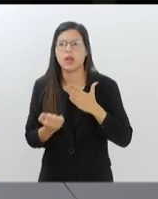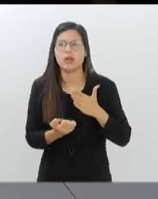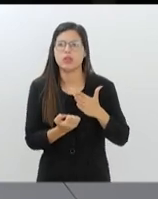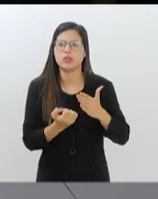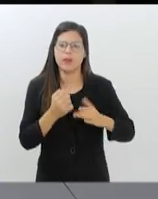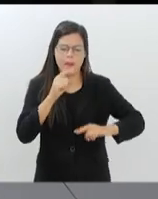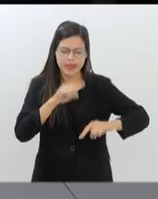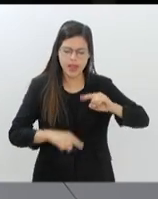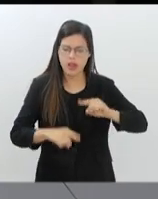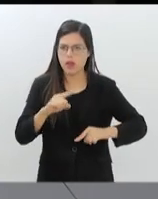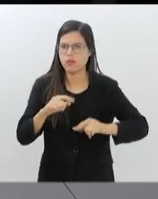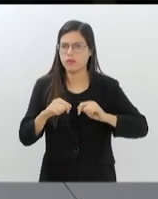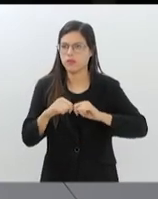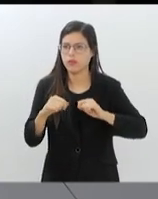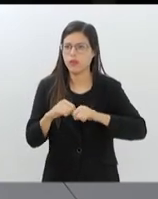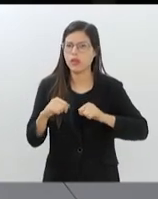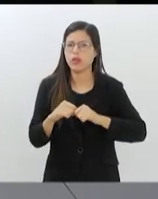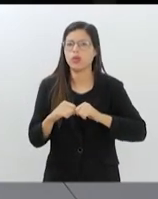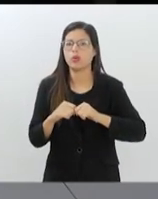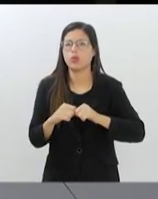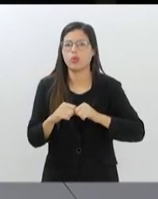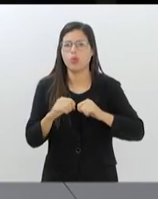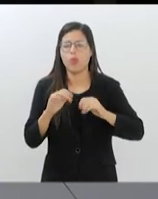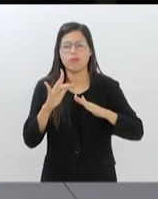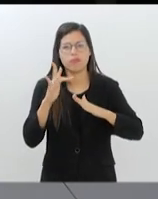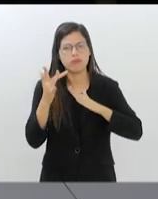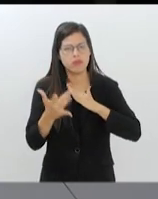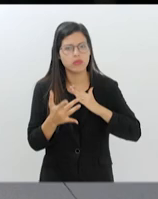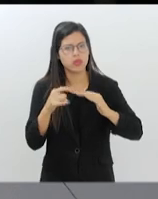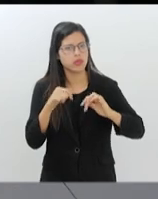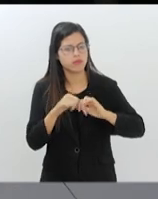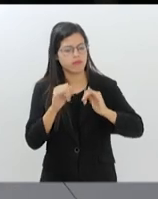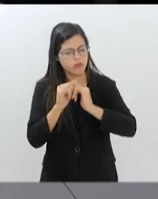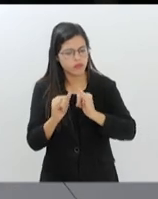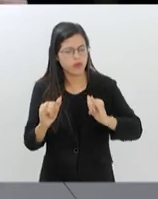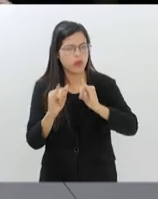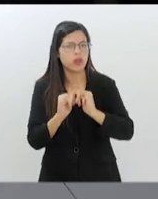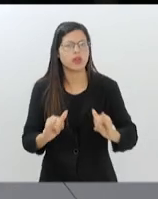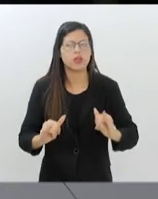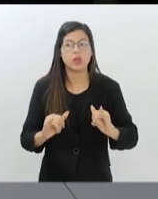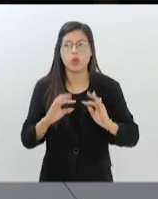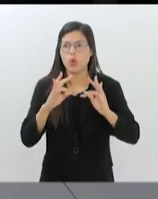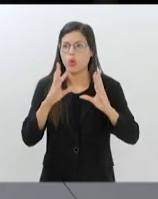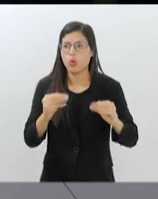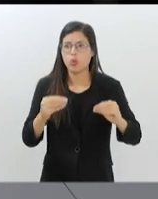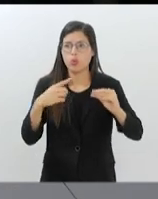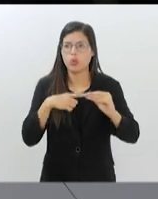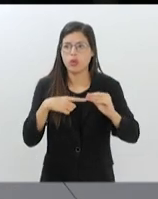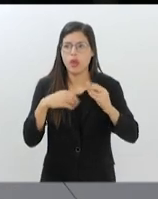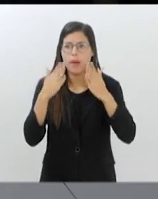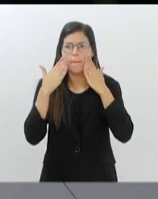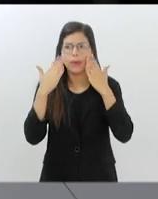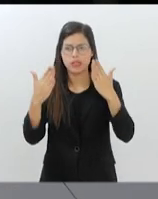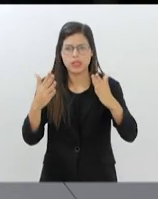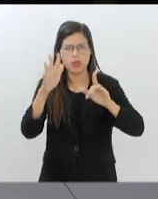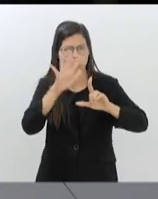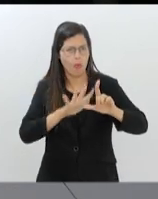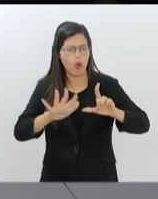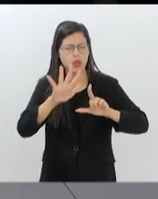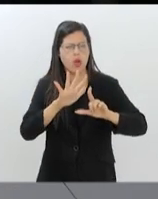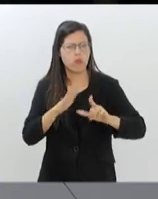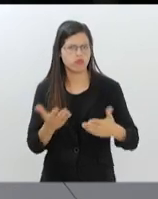ao fim o plano de mídia que executou a veiculação dos dos veículos tudo isso é submetido e apresentado nos